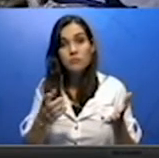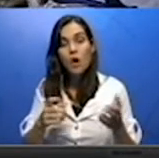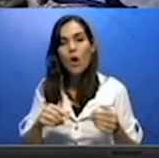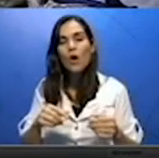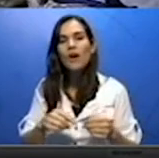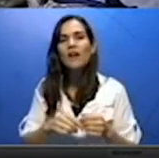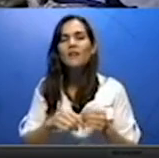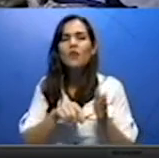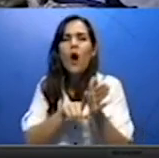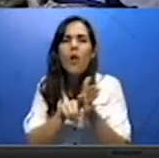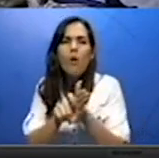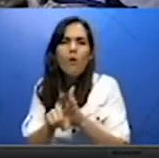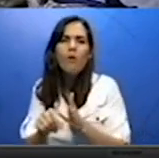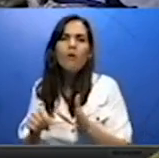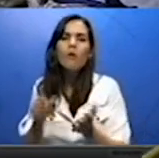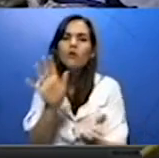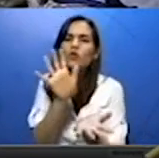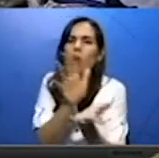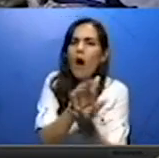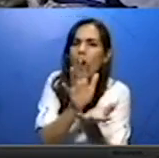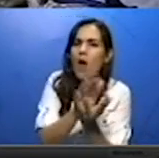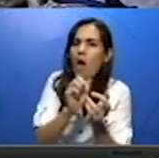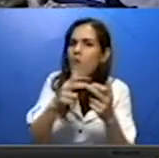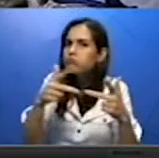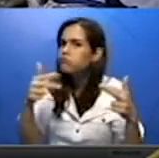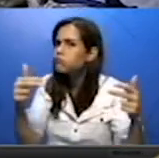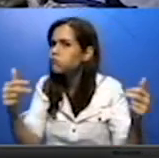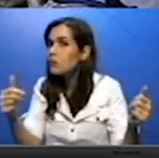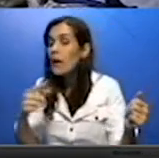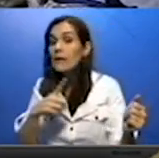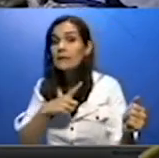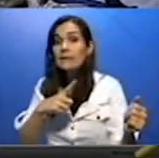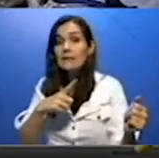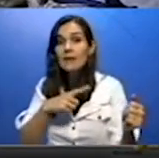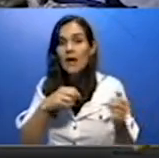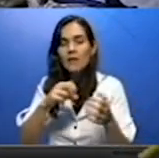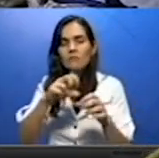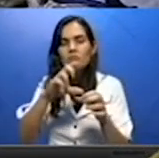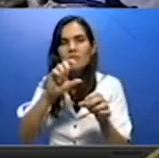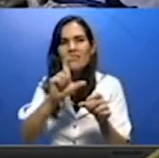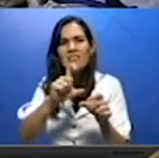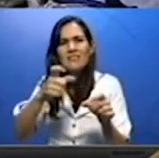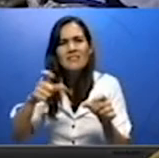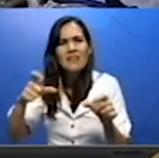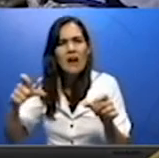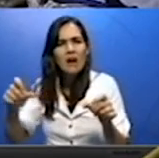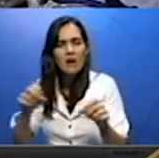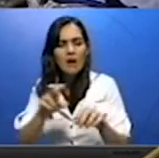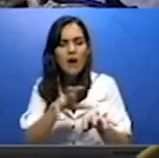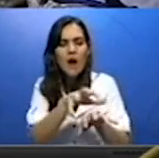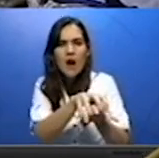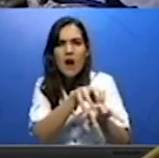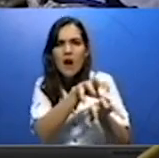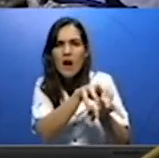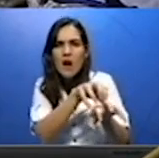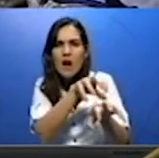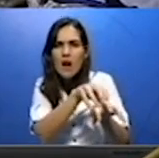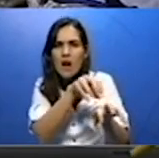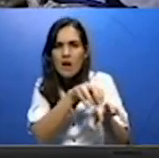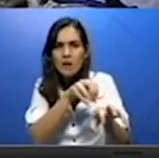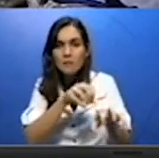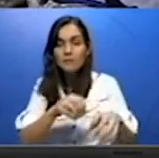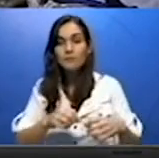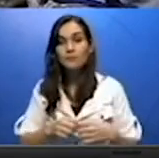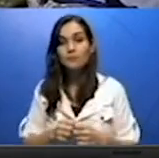adaptados por ambiente terrestre são animais que têm escamas que evita a perda excessiva de água pela pele